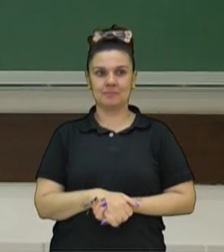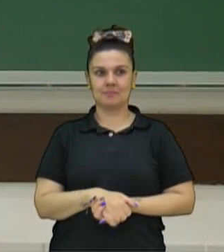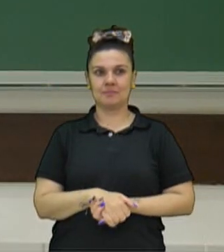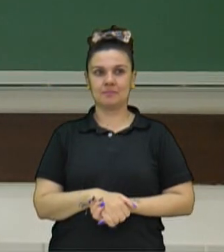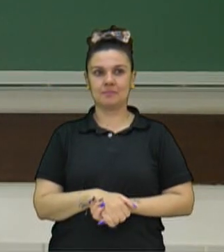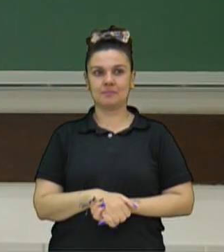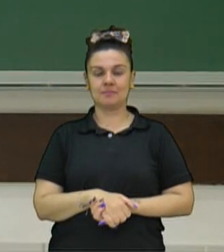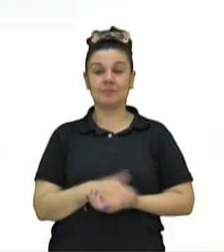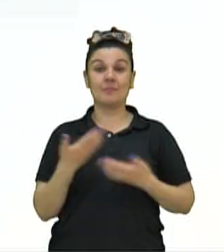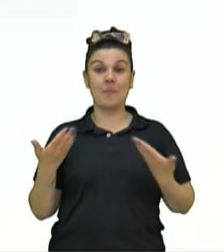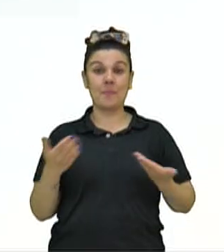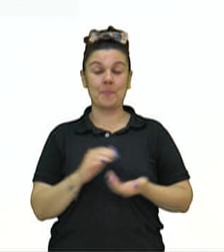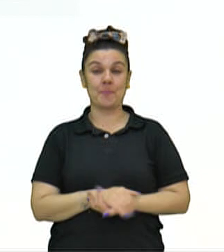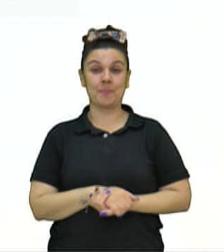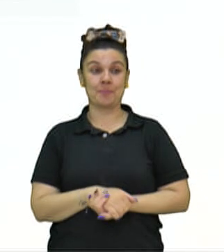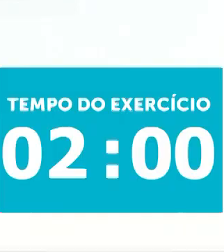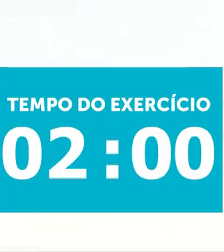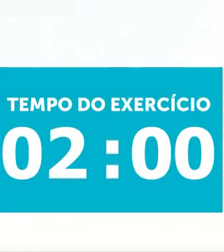is this? Vamos lá?